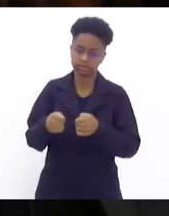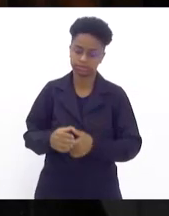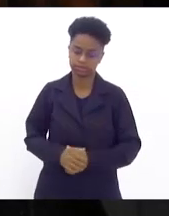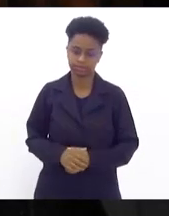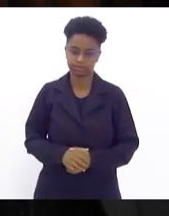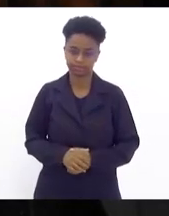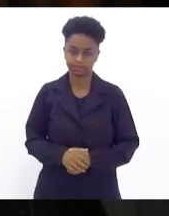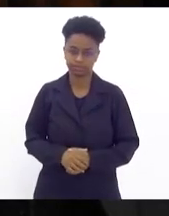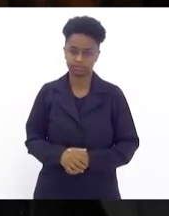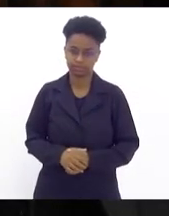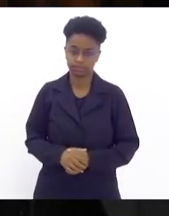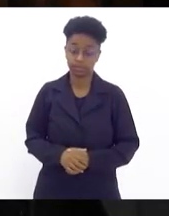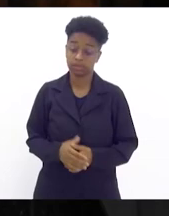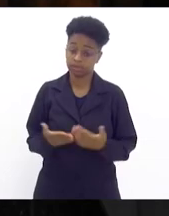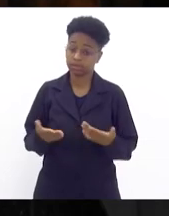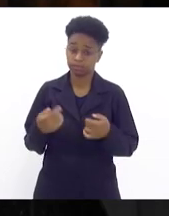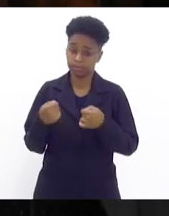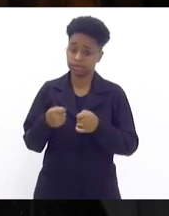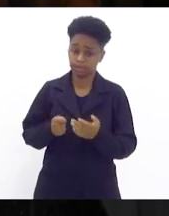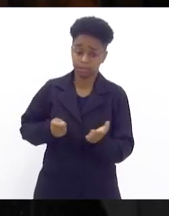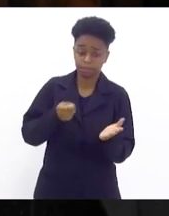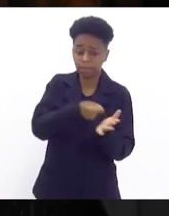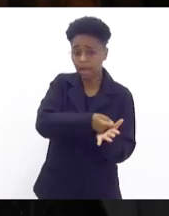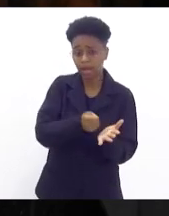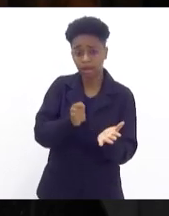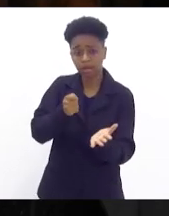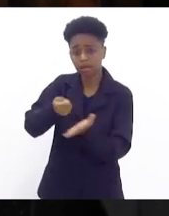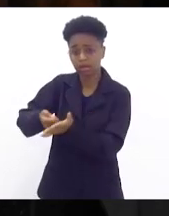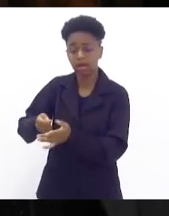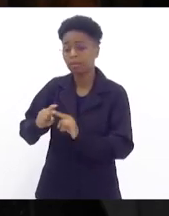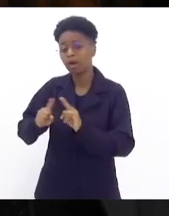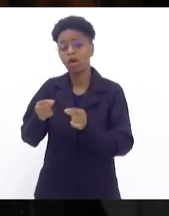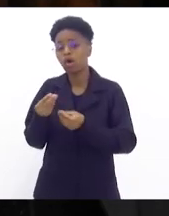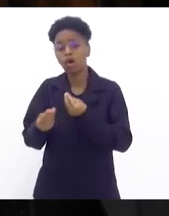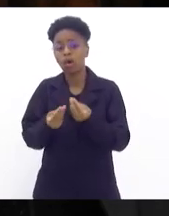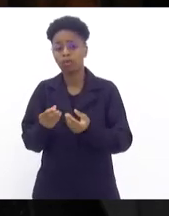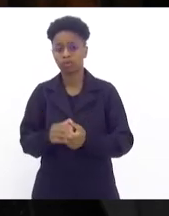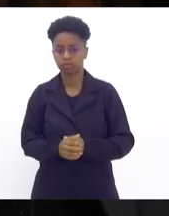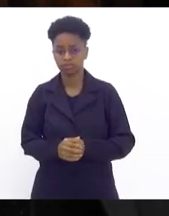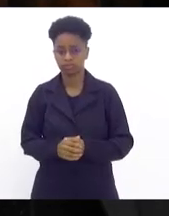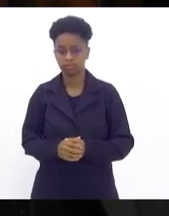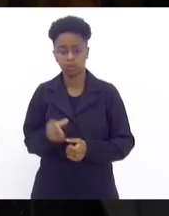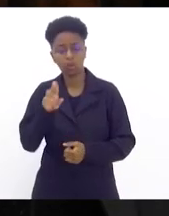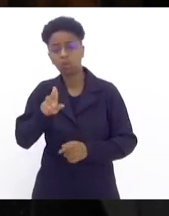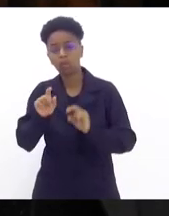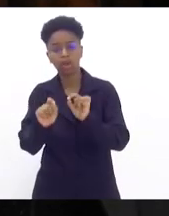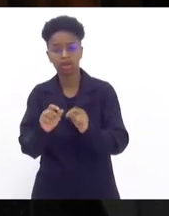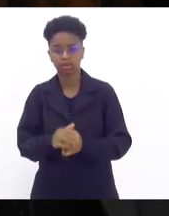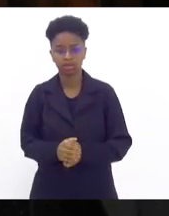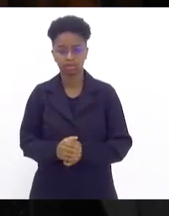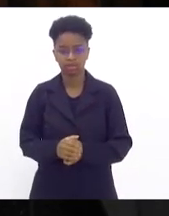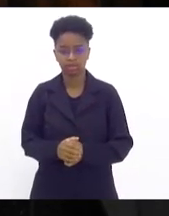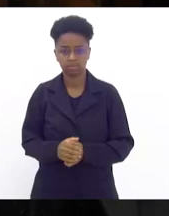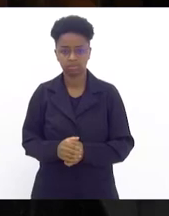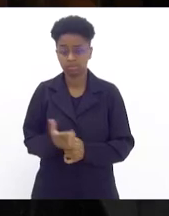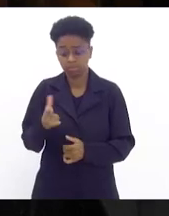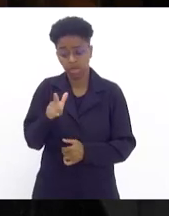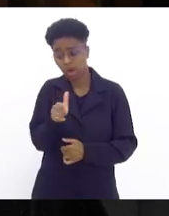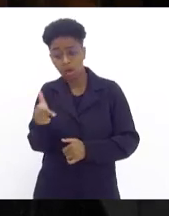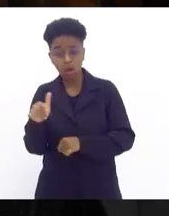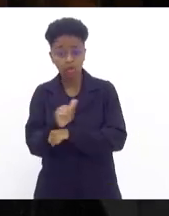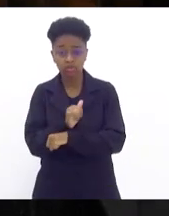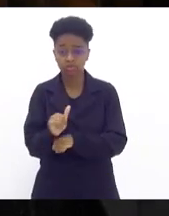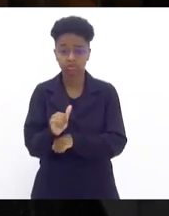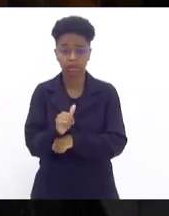e tem que se financiar isso e vai financiar com que não tem outro jeito Tem que ser